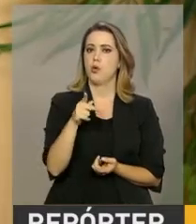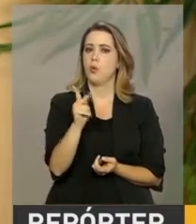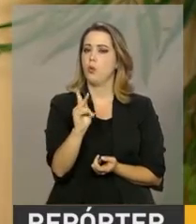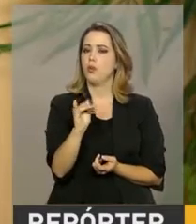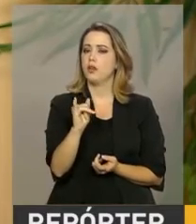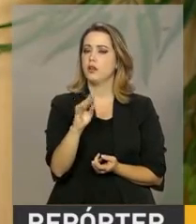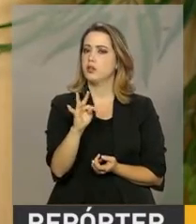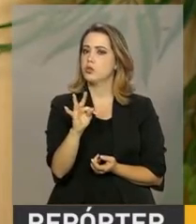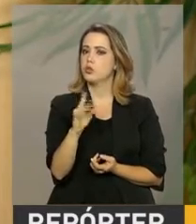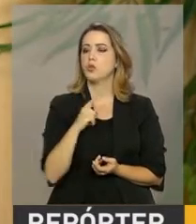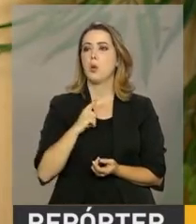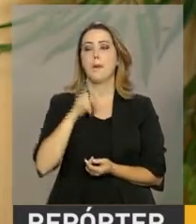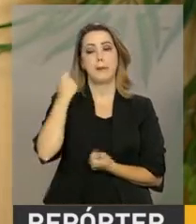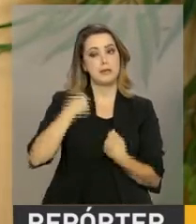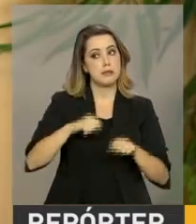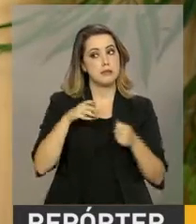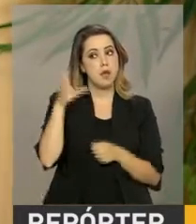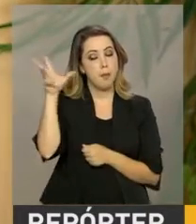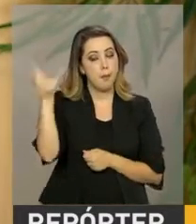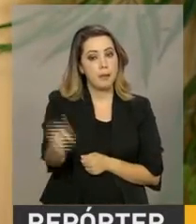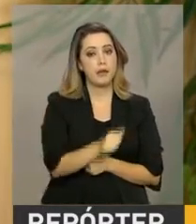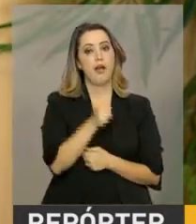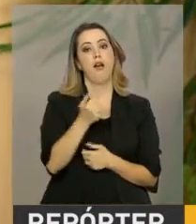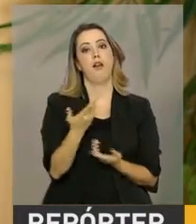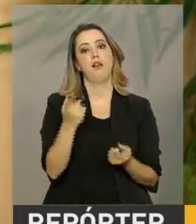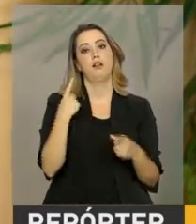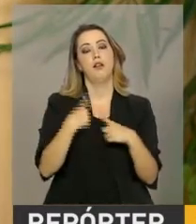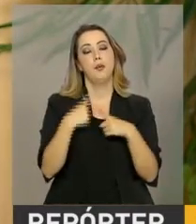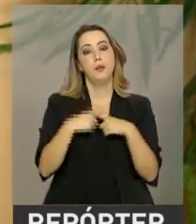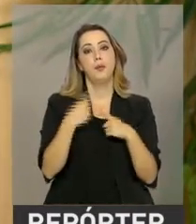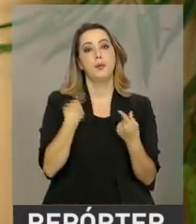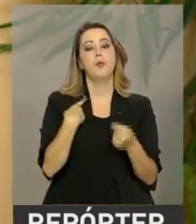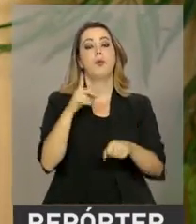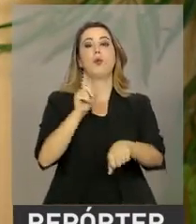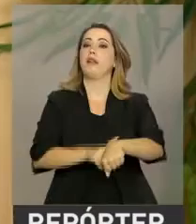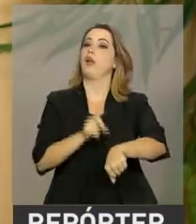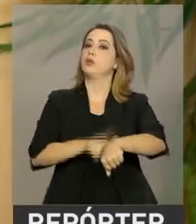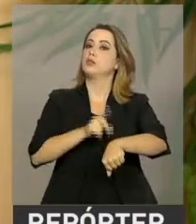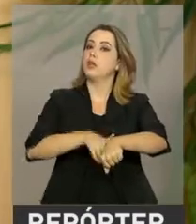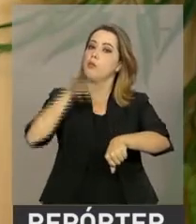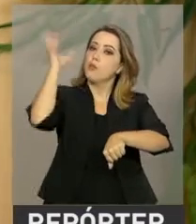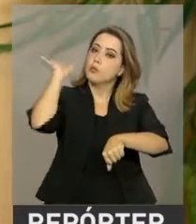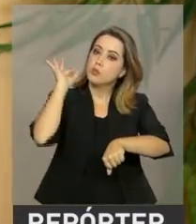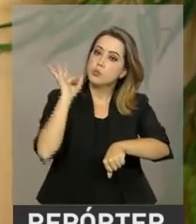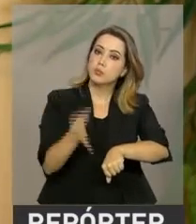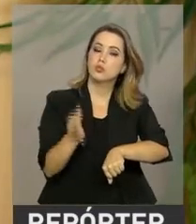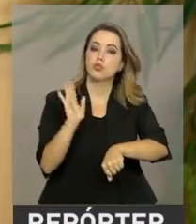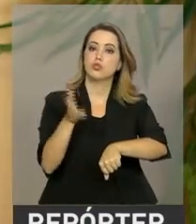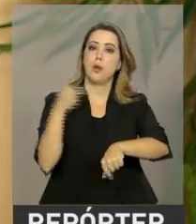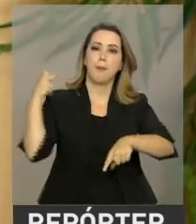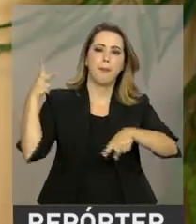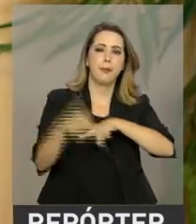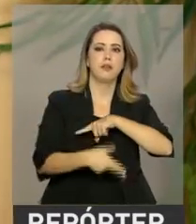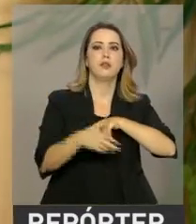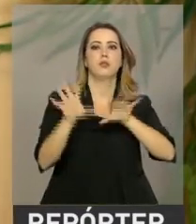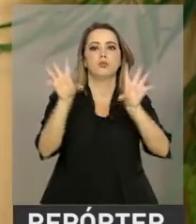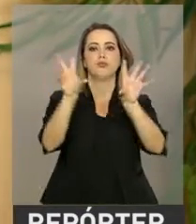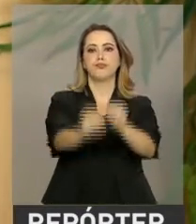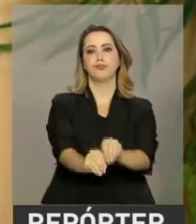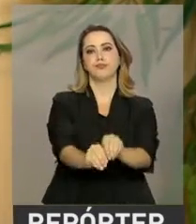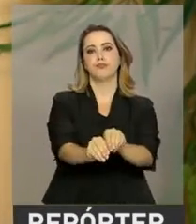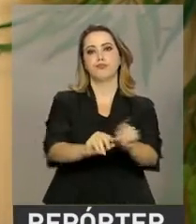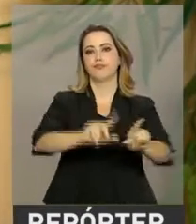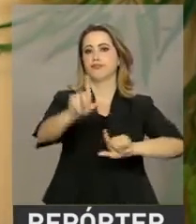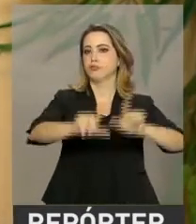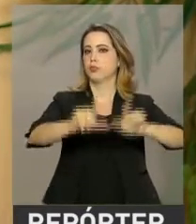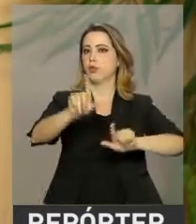lá, é que vai buscá-lo, porque... Dado a data que está prevista para cortar o sinal analógico,